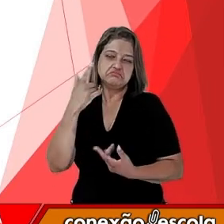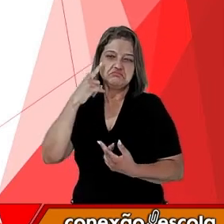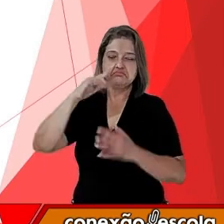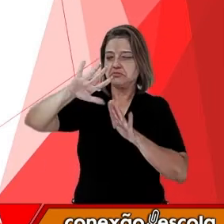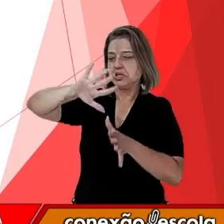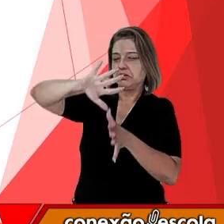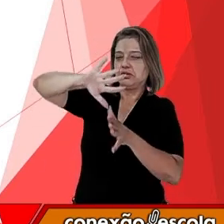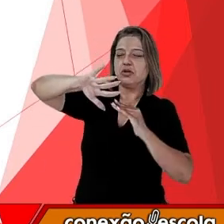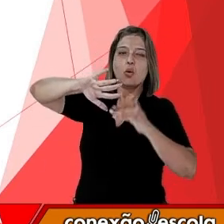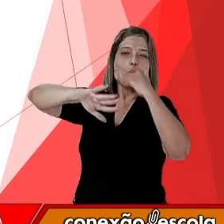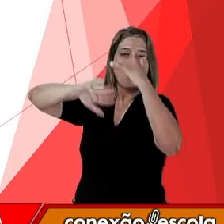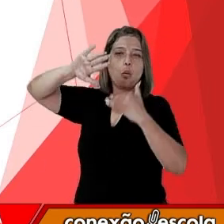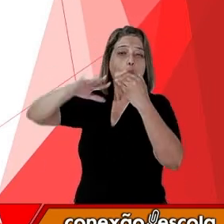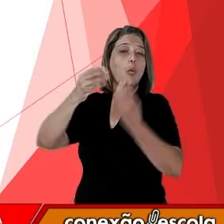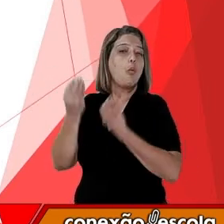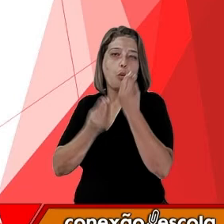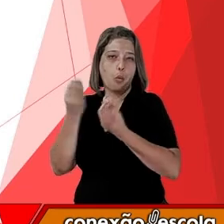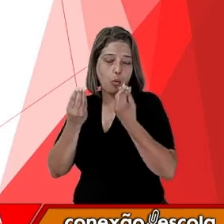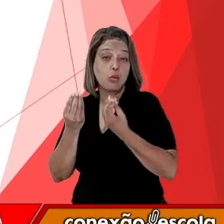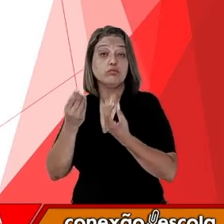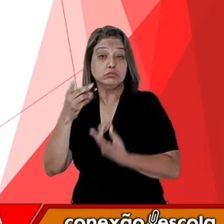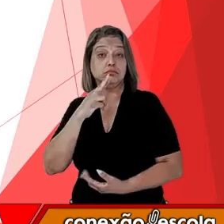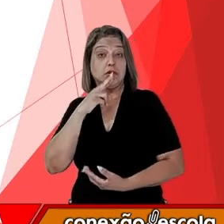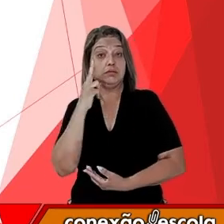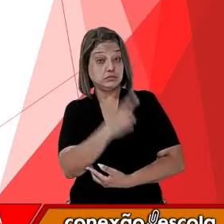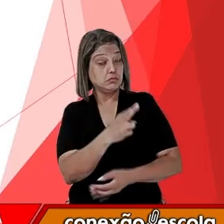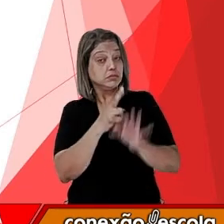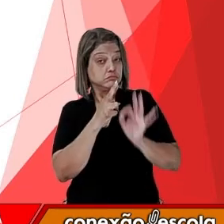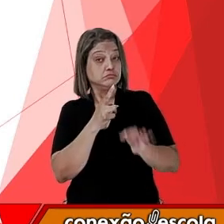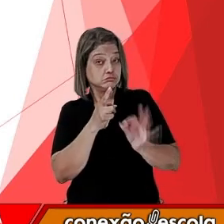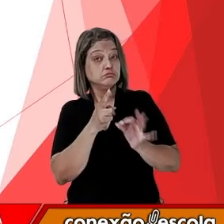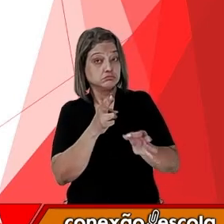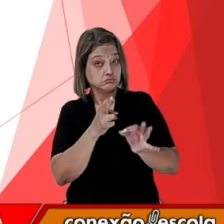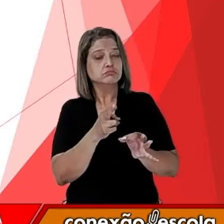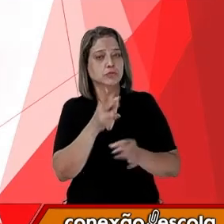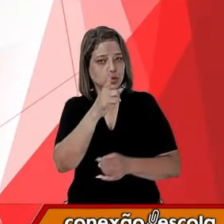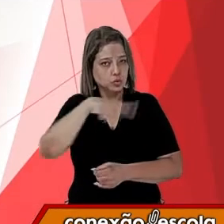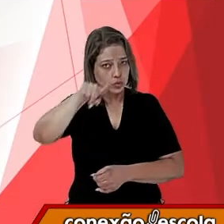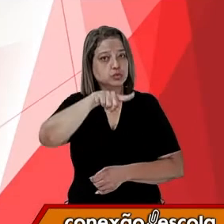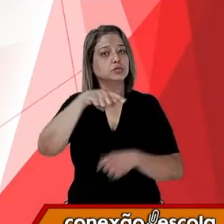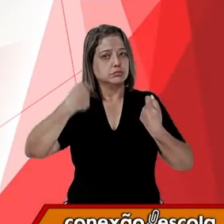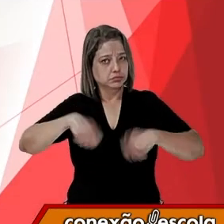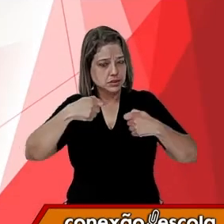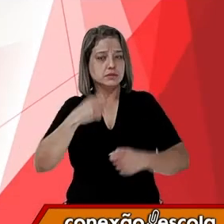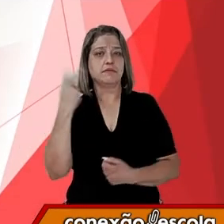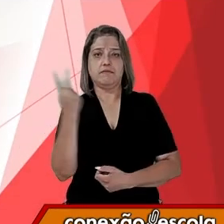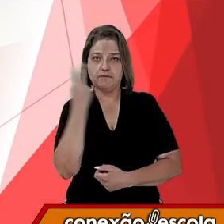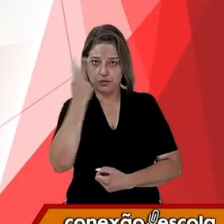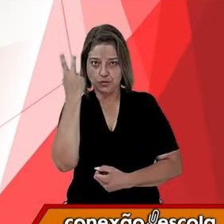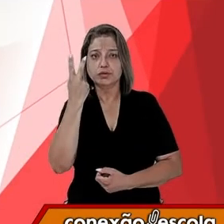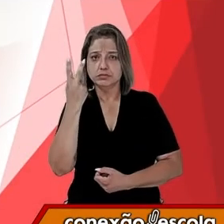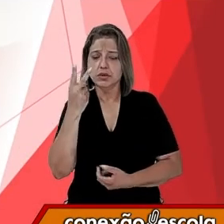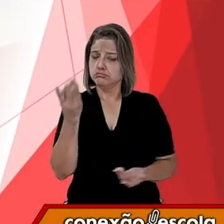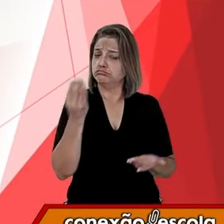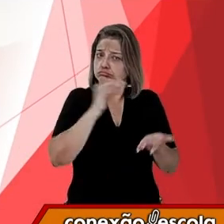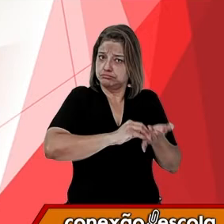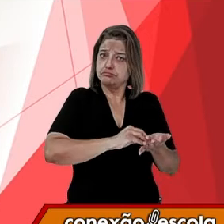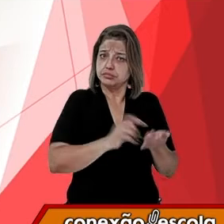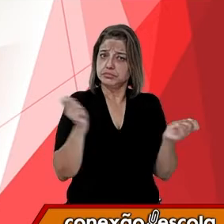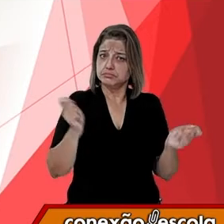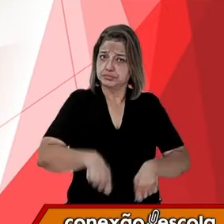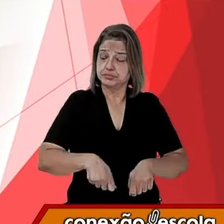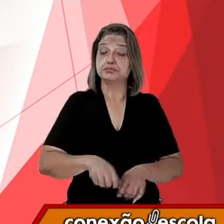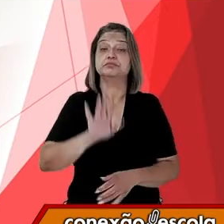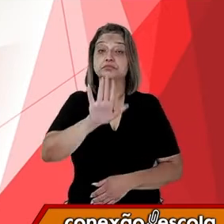palmo. Essas respostas estão corretas e devem ser todas valorizadas. A realização